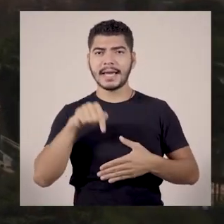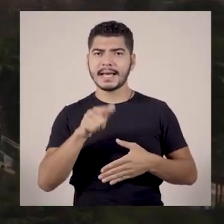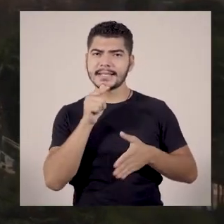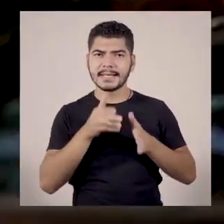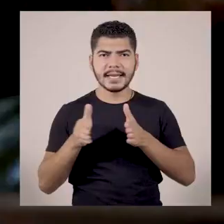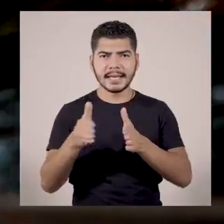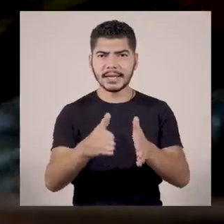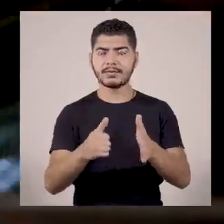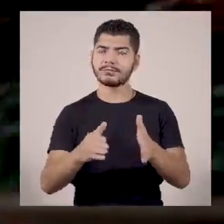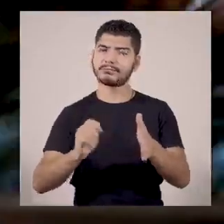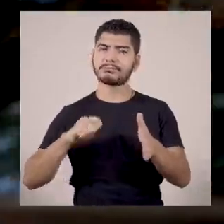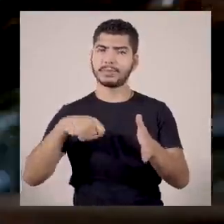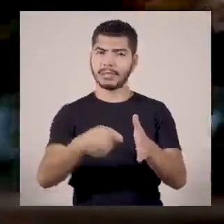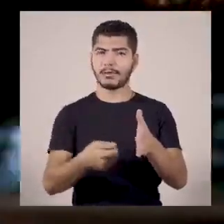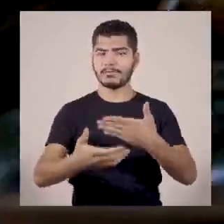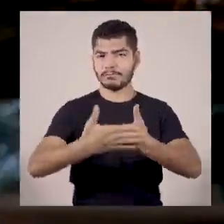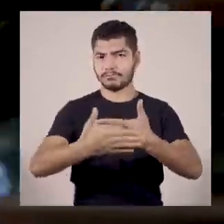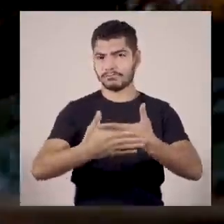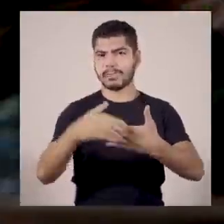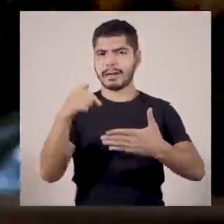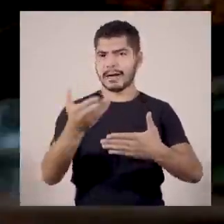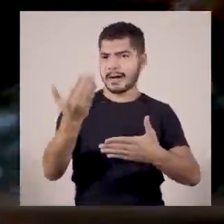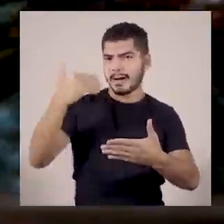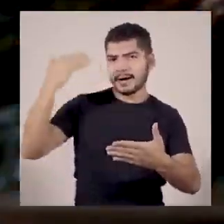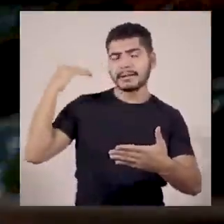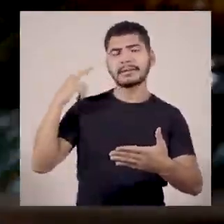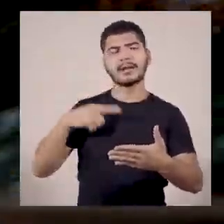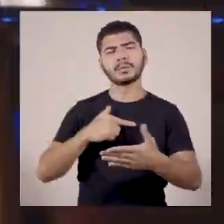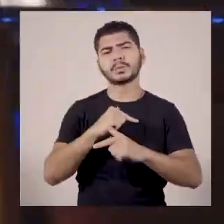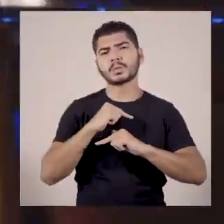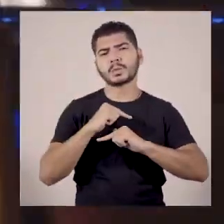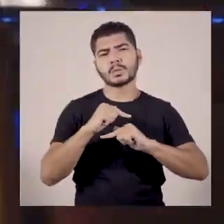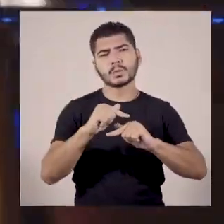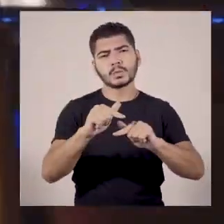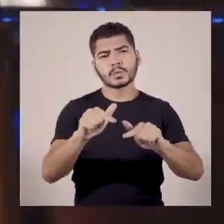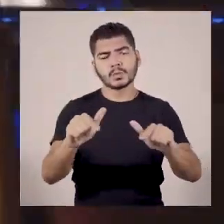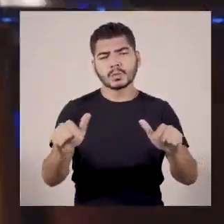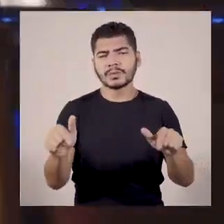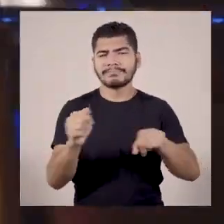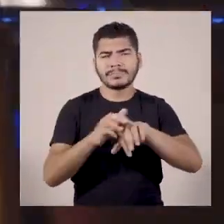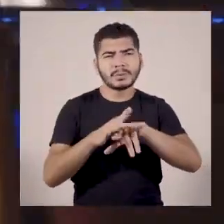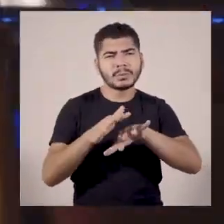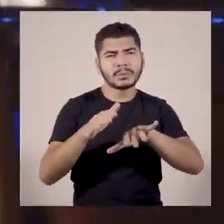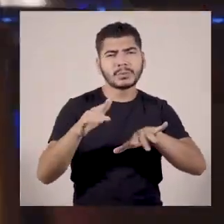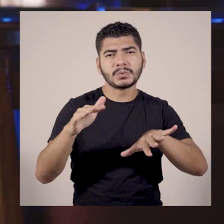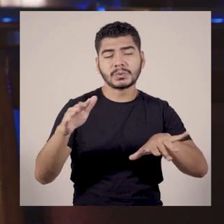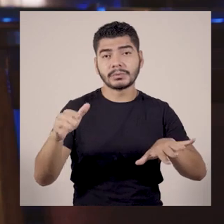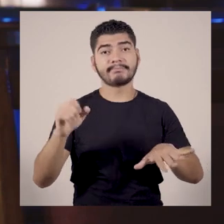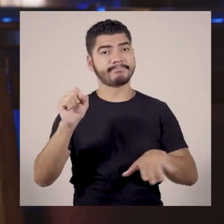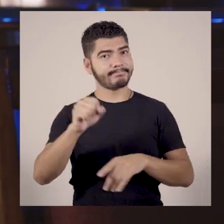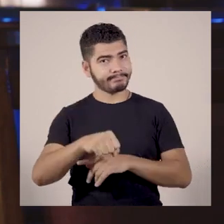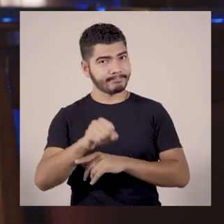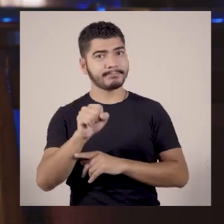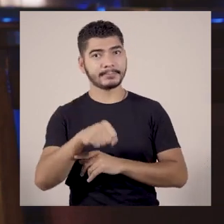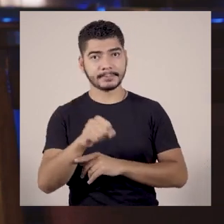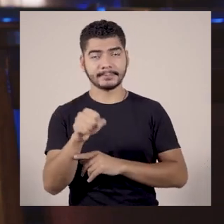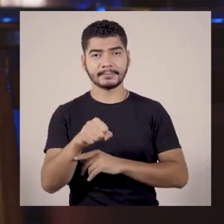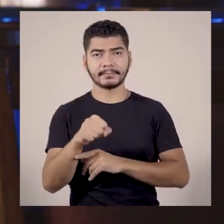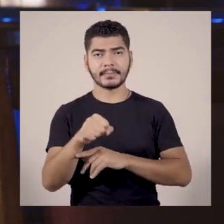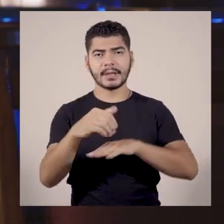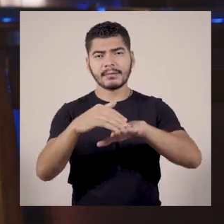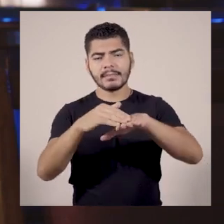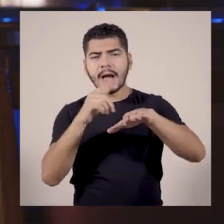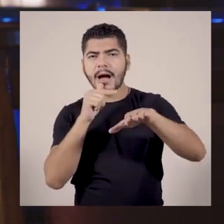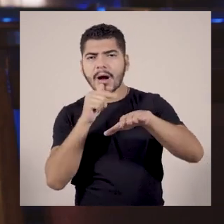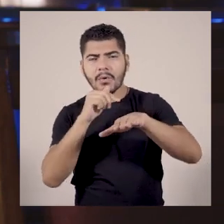O rio que dá nome para a cidade era transparente, viu? Sim, de águas cristalinas. E